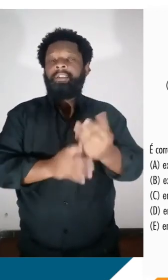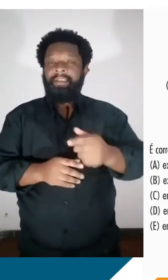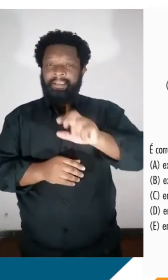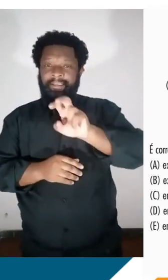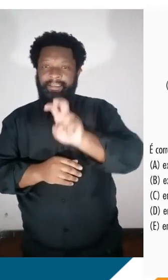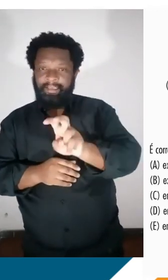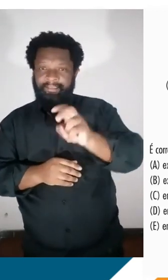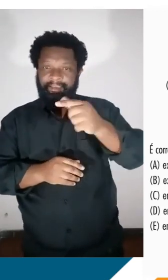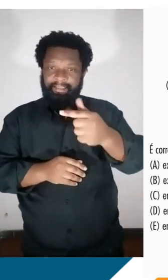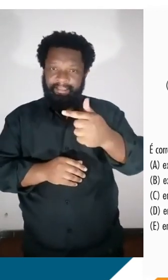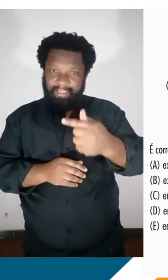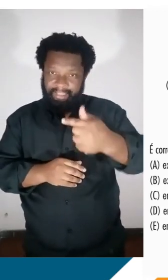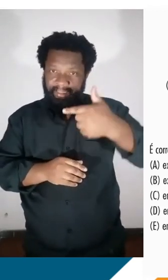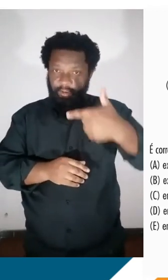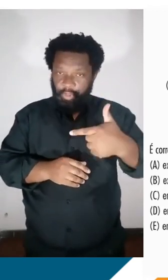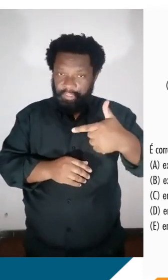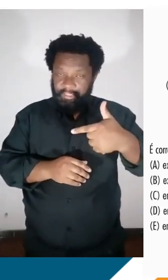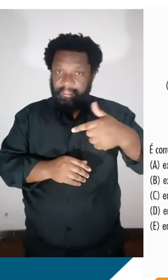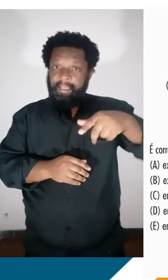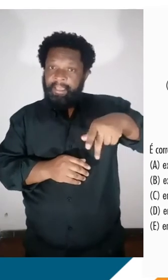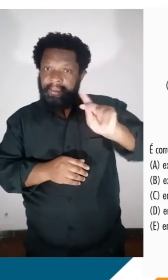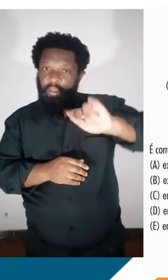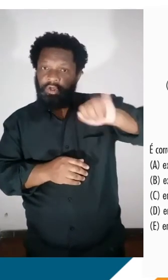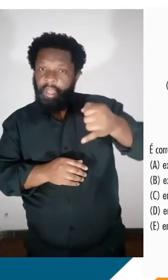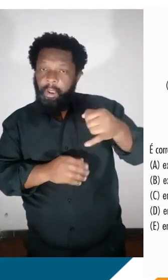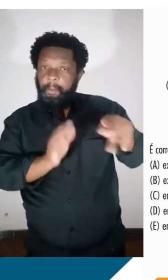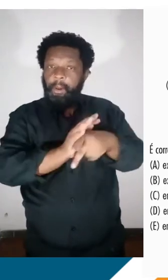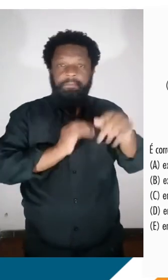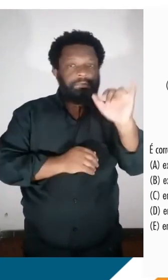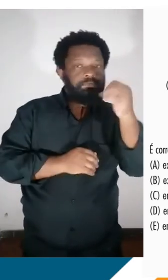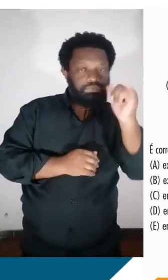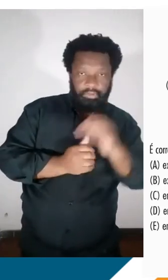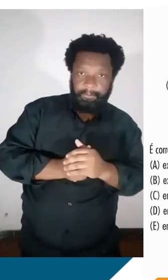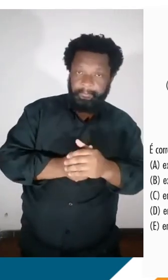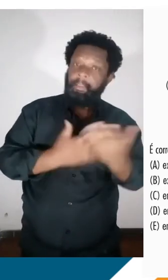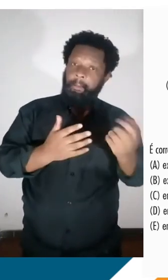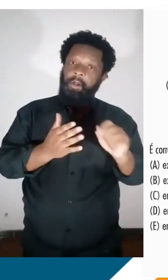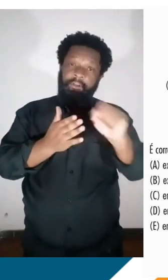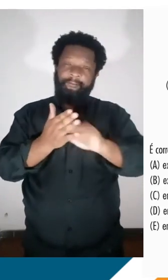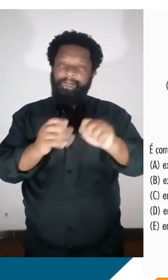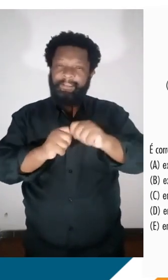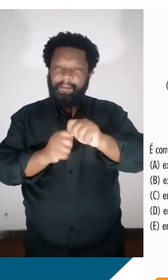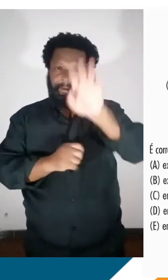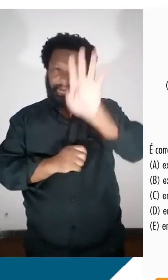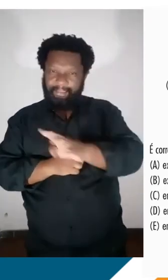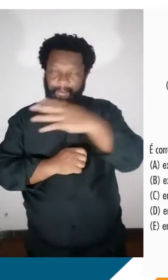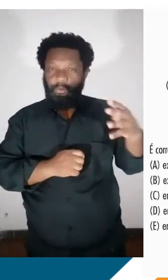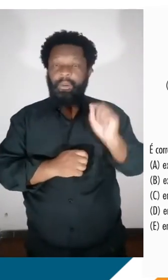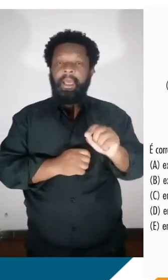572 kJ de energia. Tudo bem? Então, a gente pode escrever uma tabelinha de